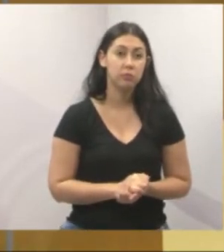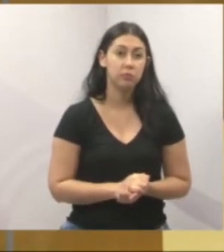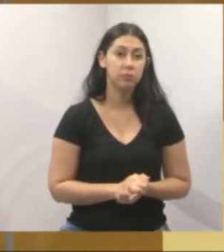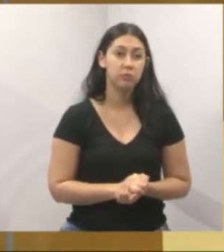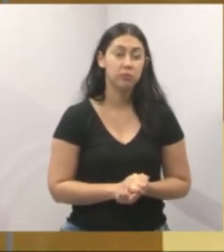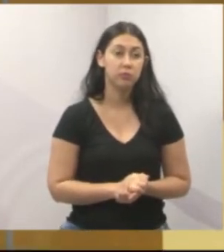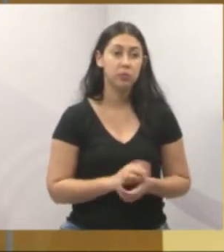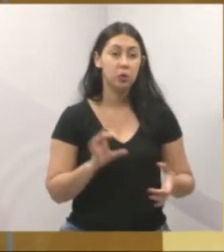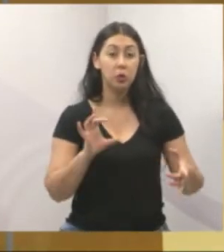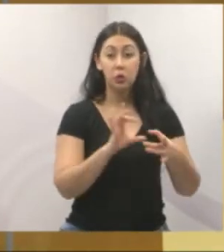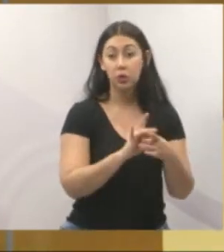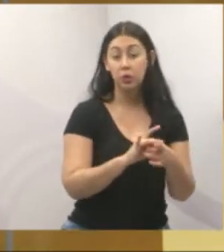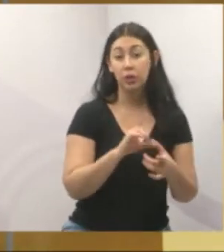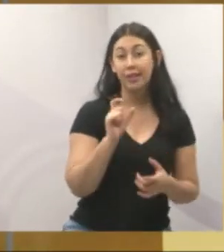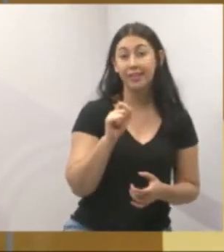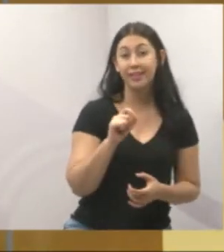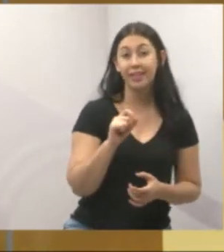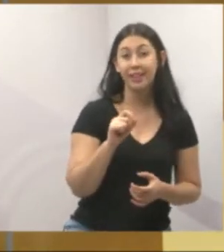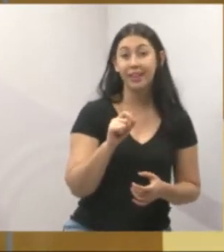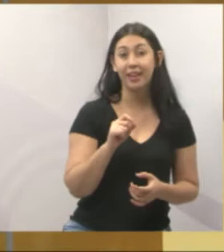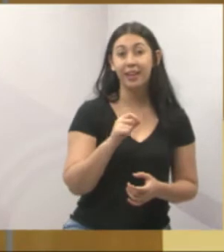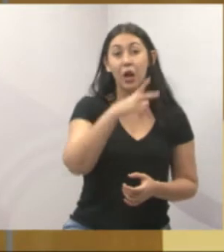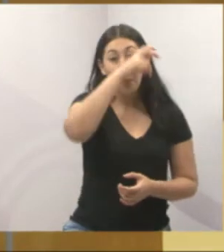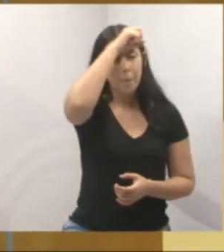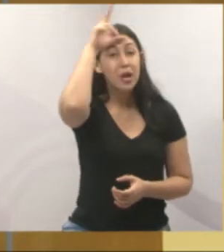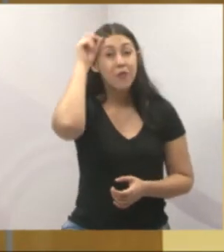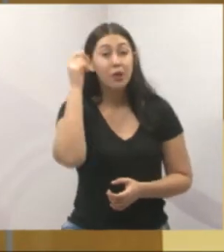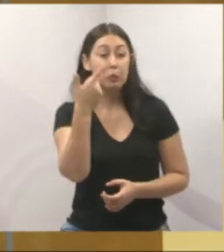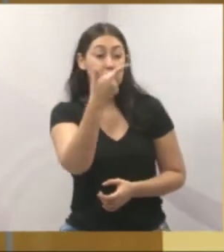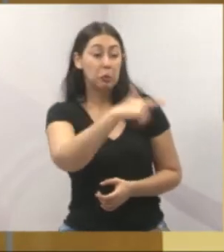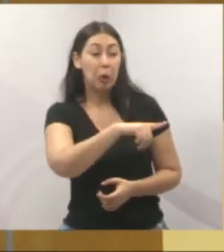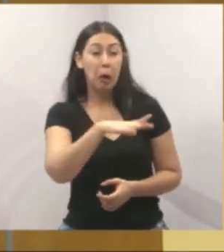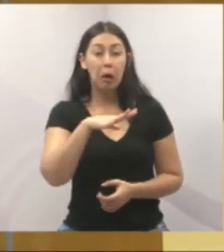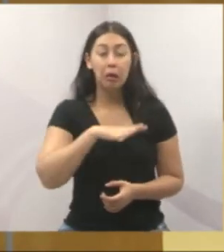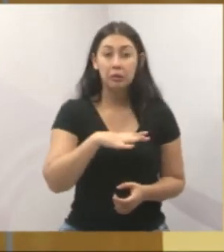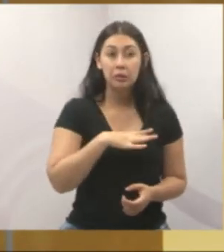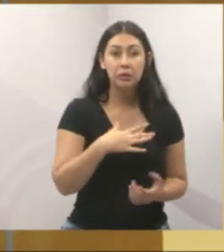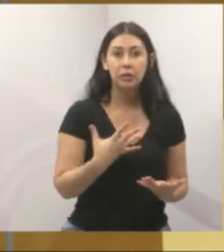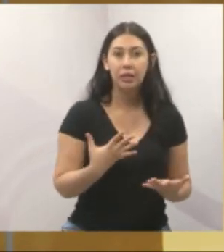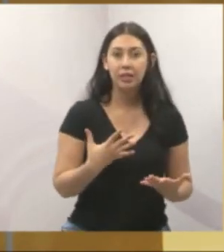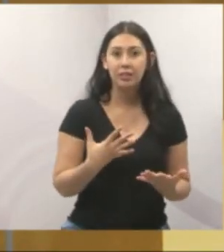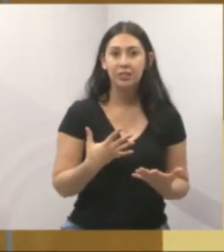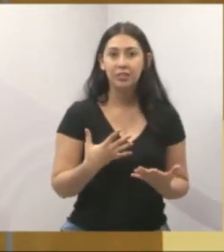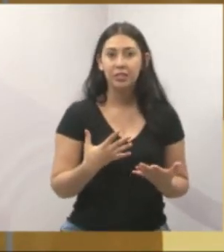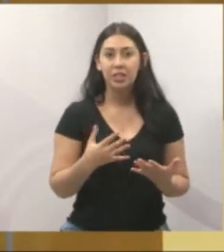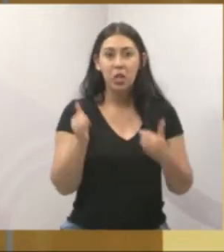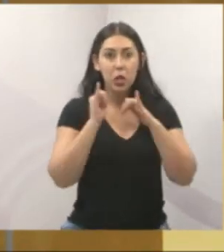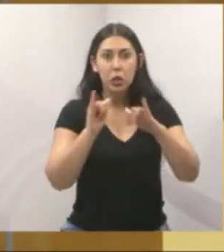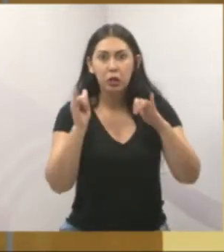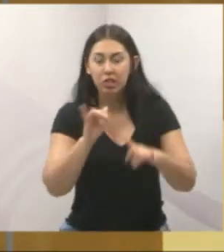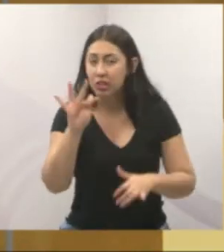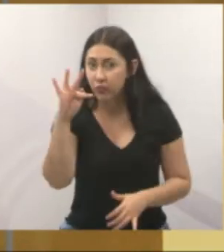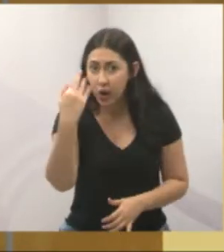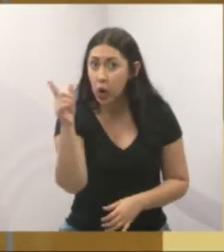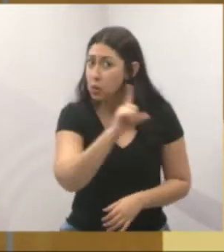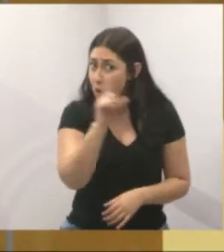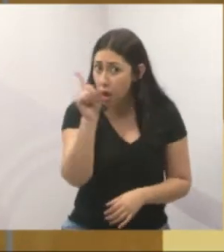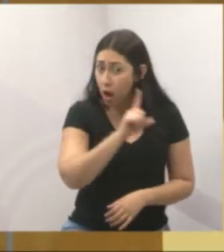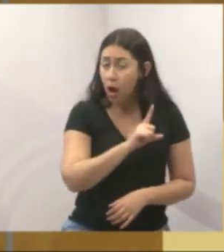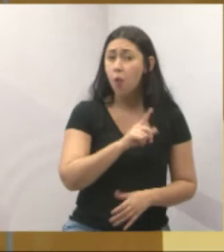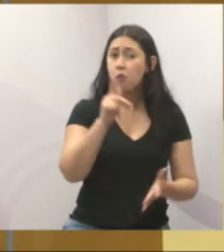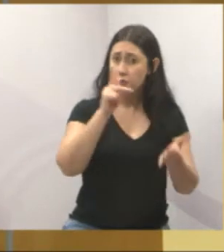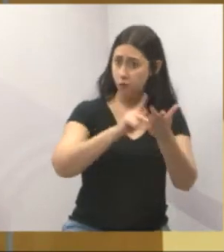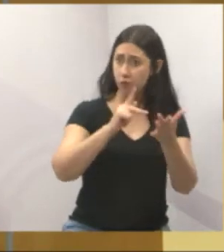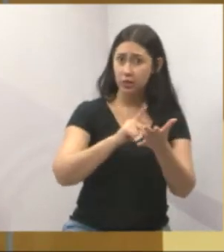sócio o ex-prefeito do PSDB de Caraguatatuba. Isso não é fake news. Está aqui, ó. É só